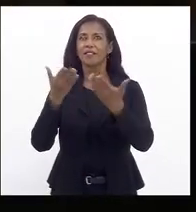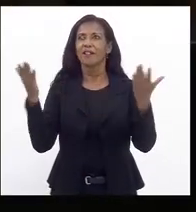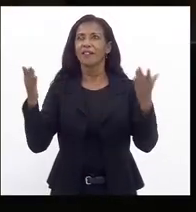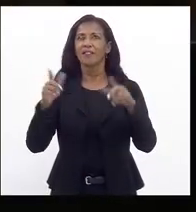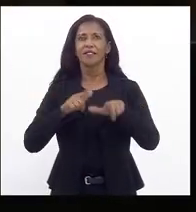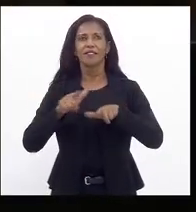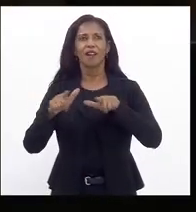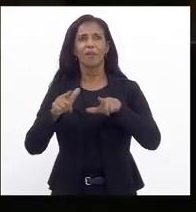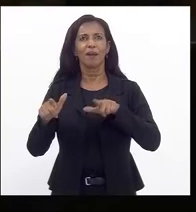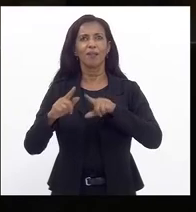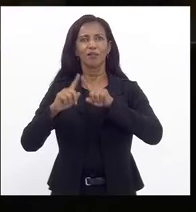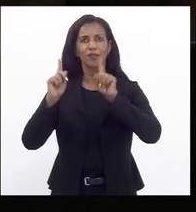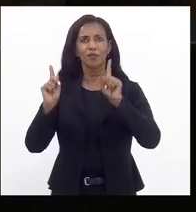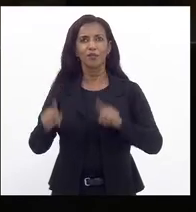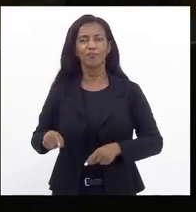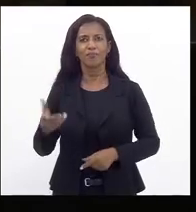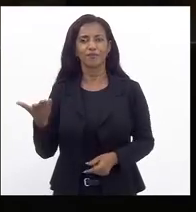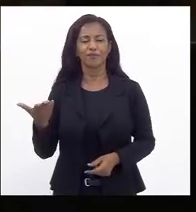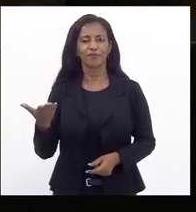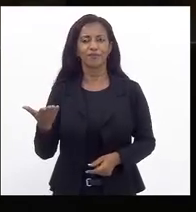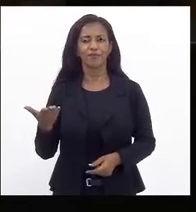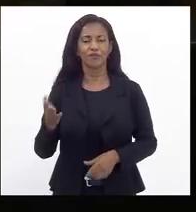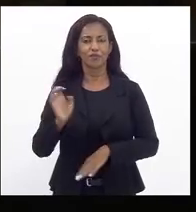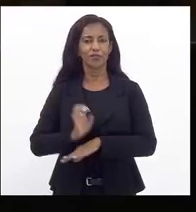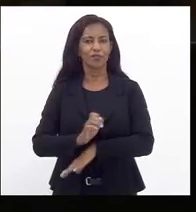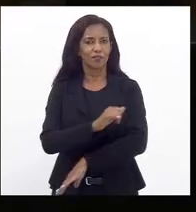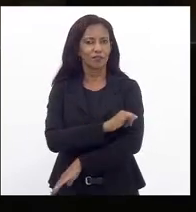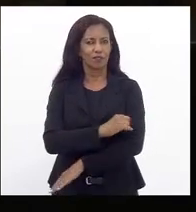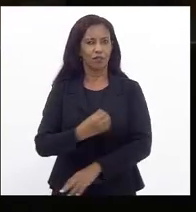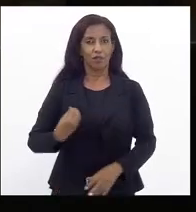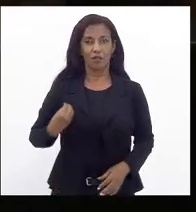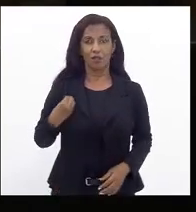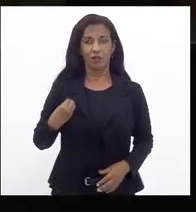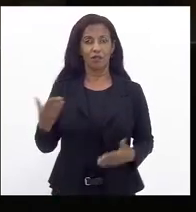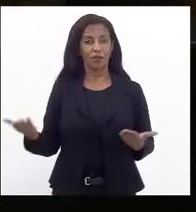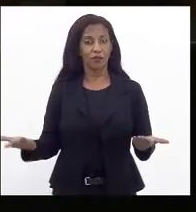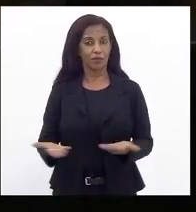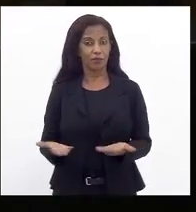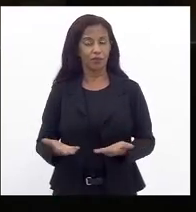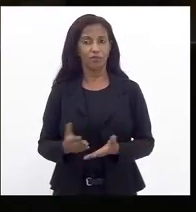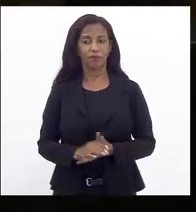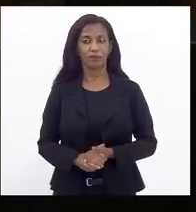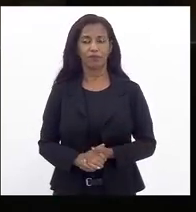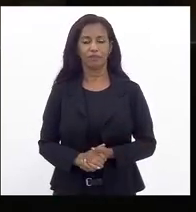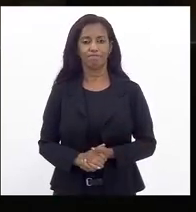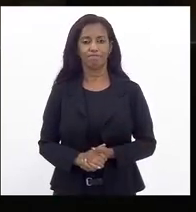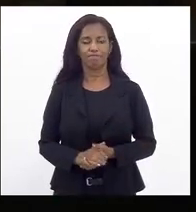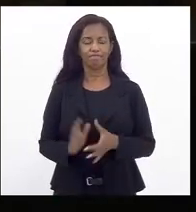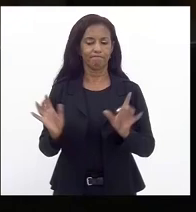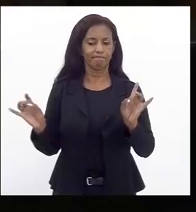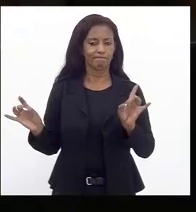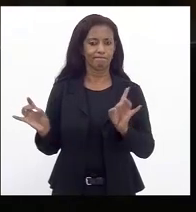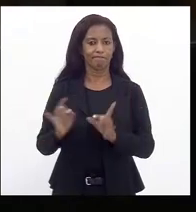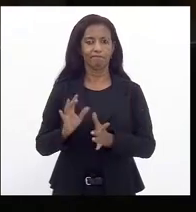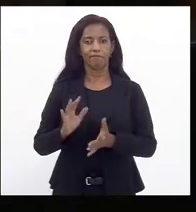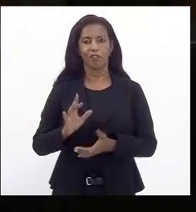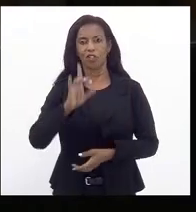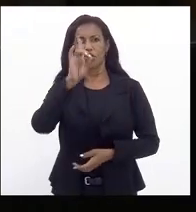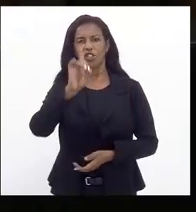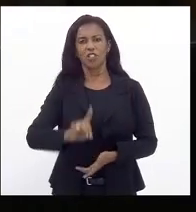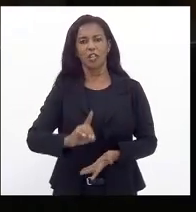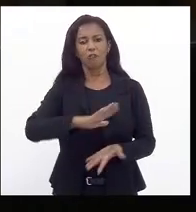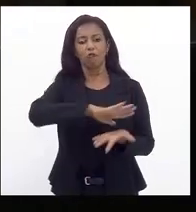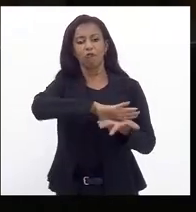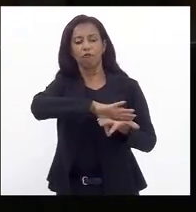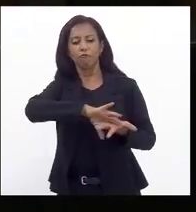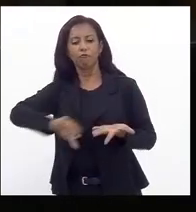Servidores Públicos do Estado do Rio de Janeiro o que a gente está vivendo aqui hoje é a completa retirada de